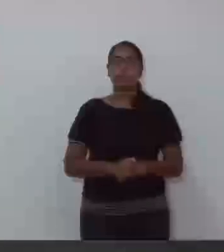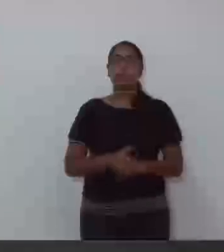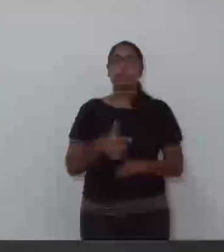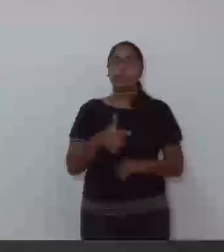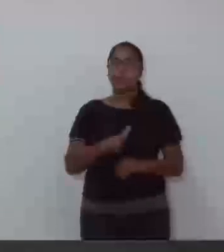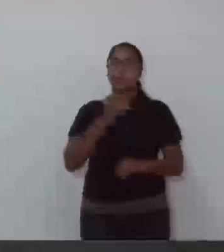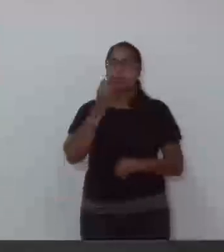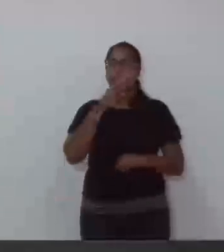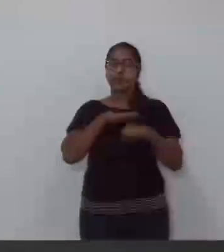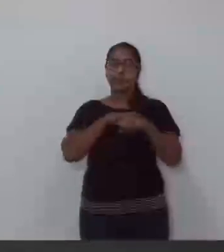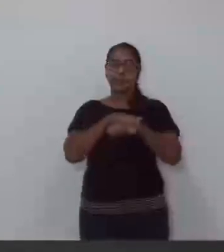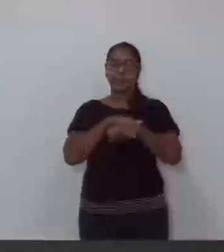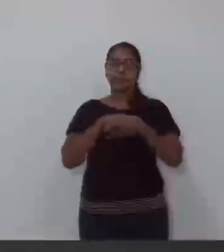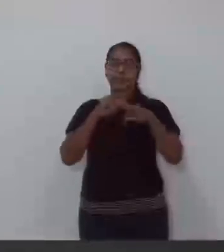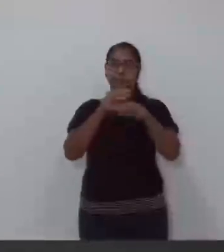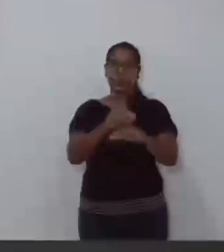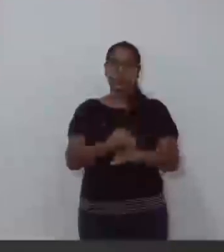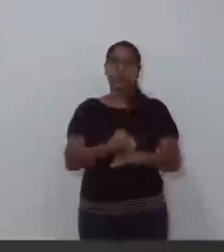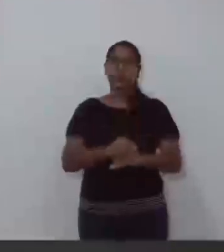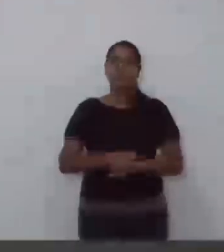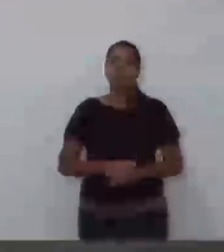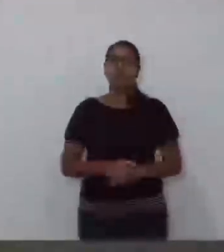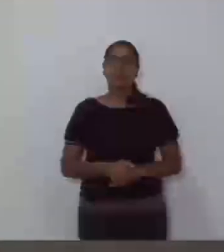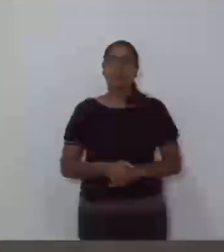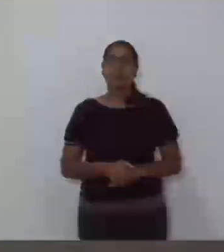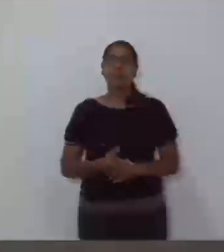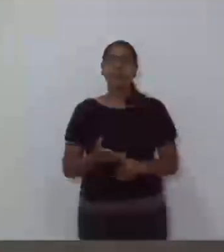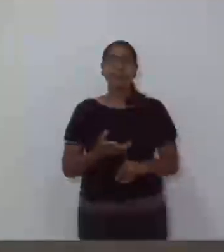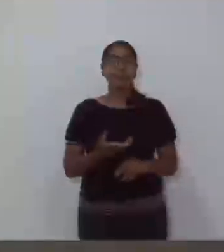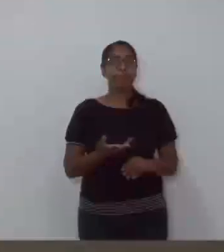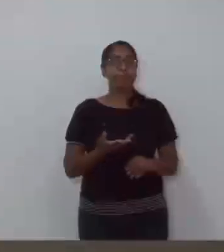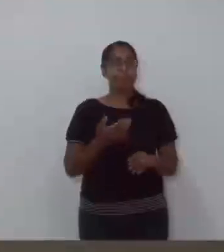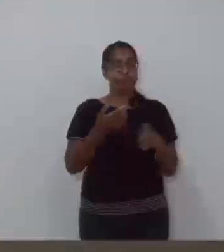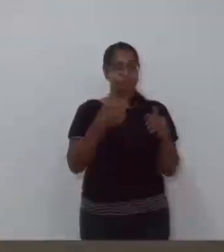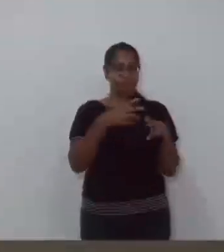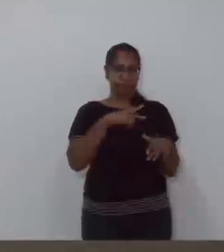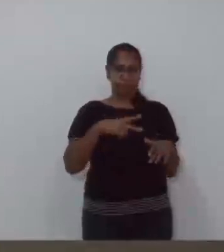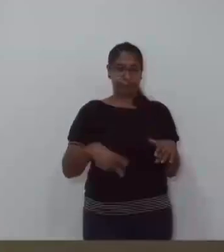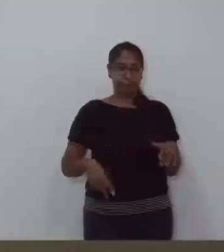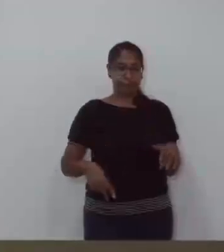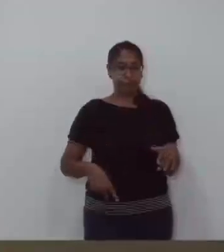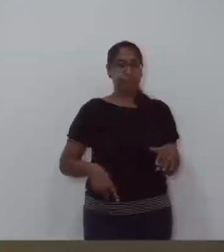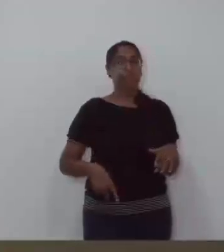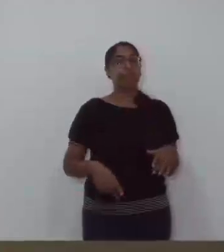Novamente, boa noite a todos. Senhor presidente, eu acho que a